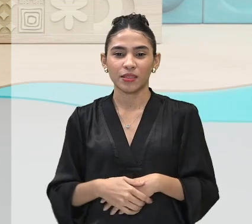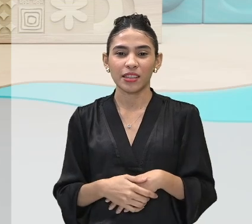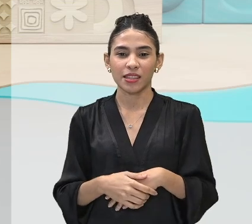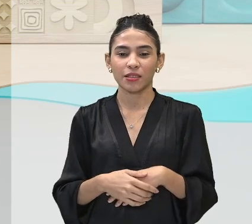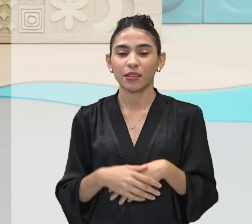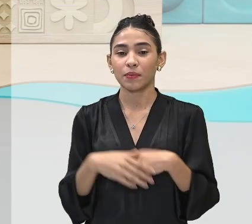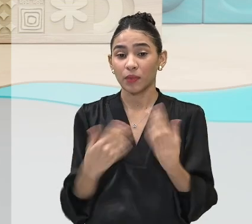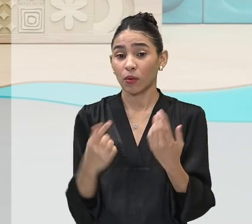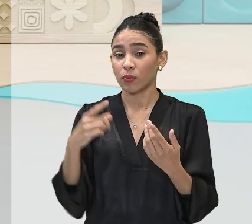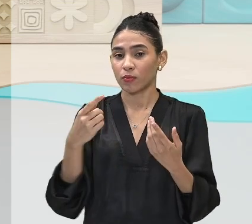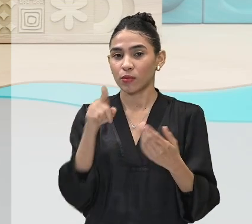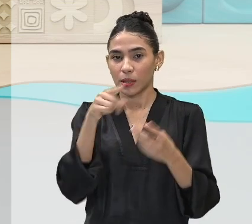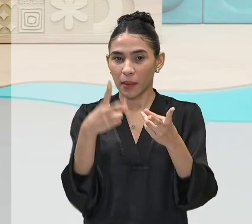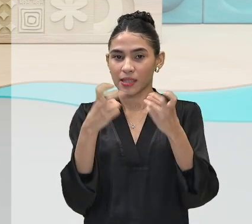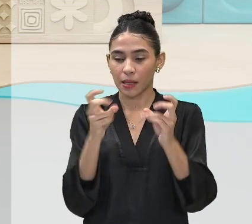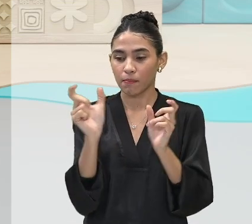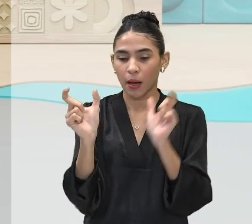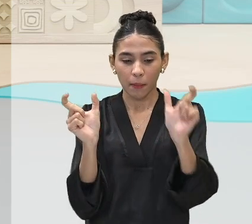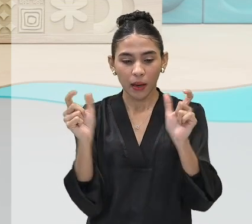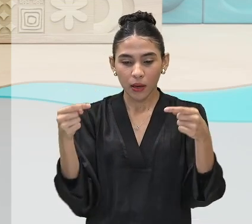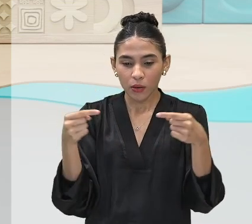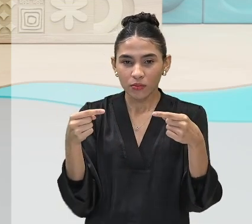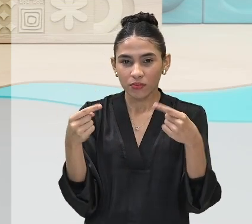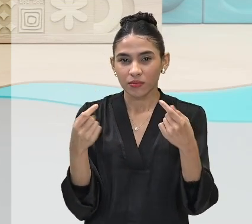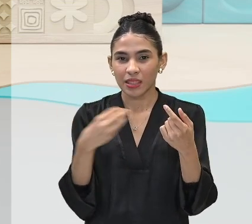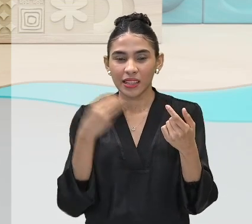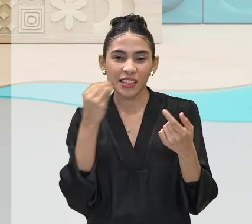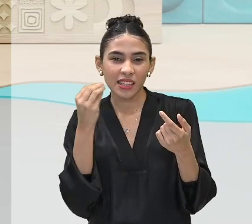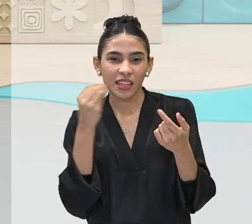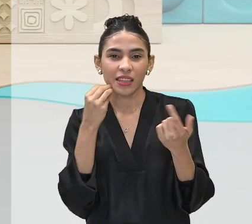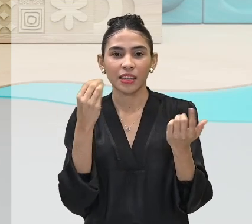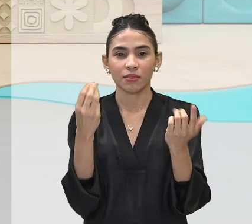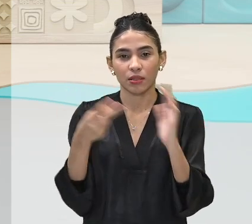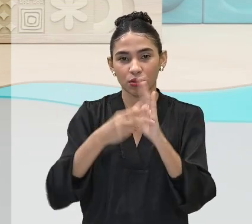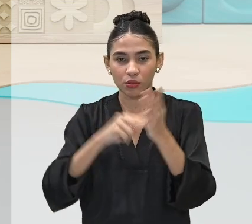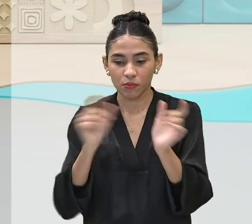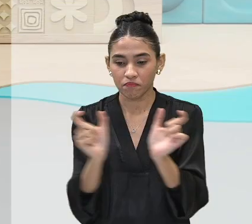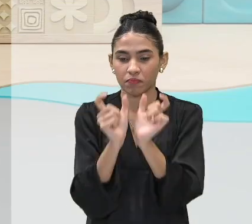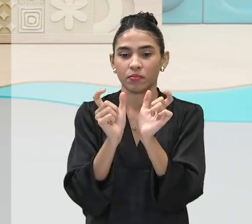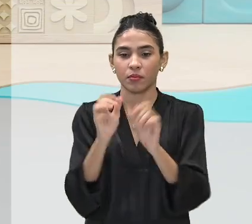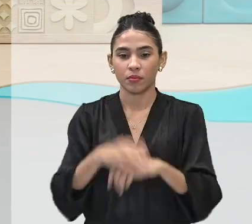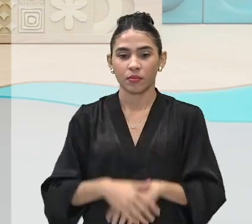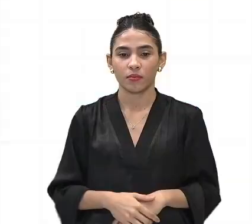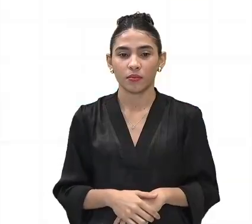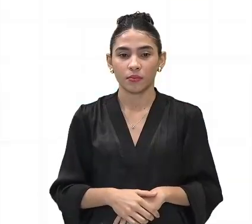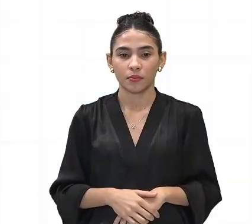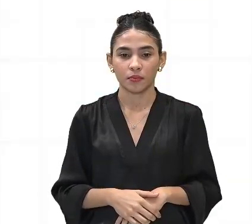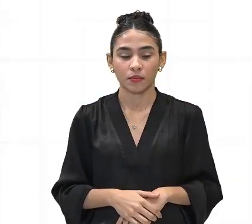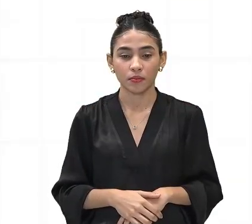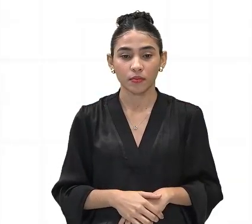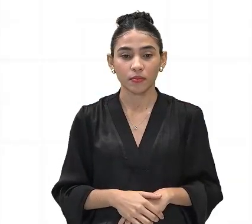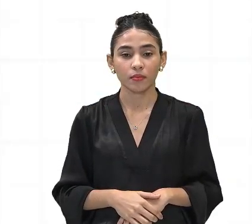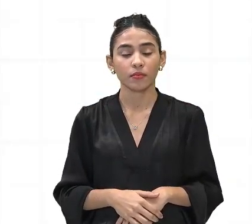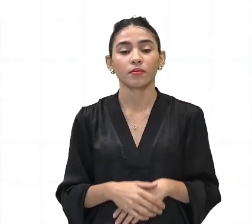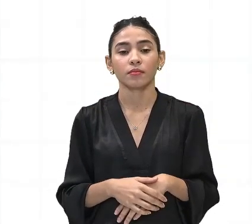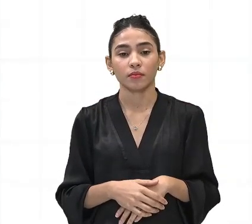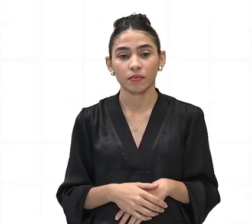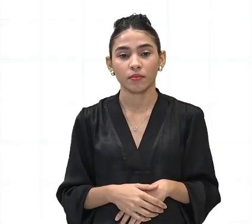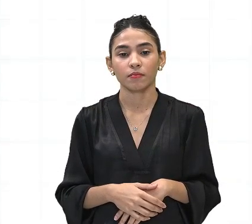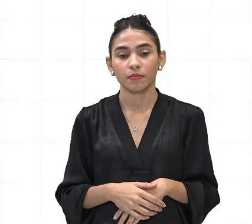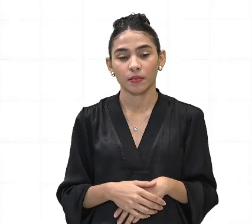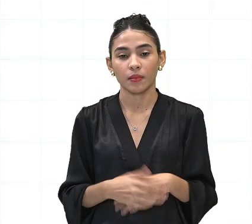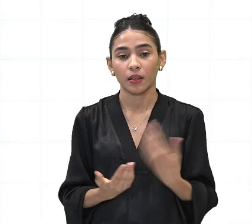semântica exista, mas a gente prefira não fazer essa tradução. Violam regras de ortografia